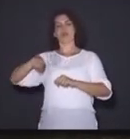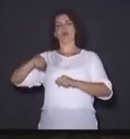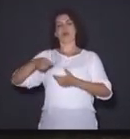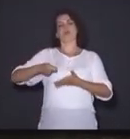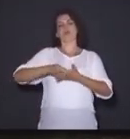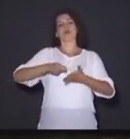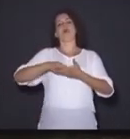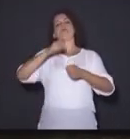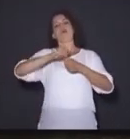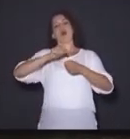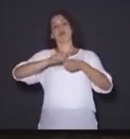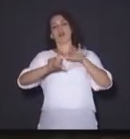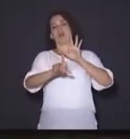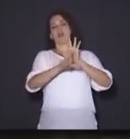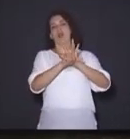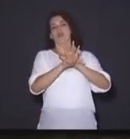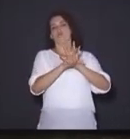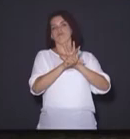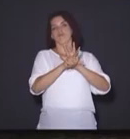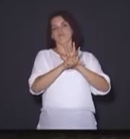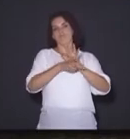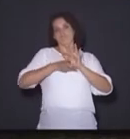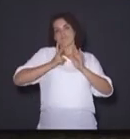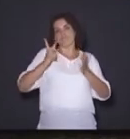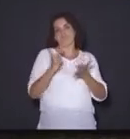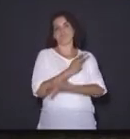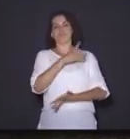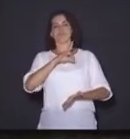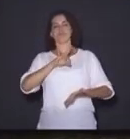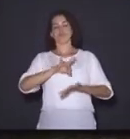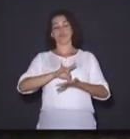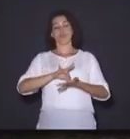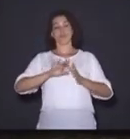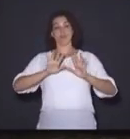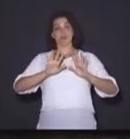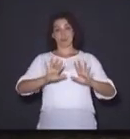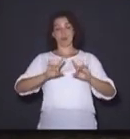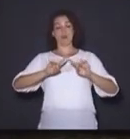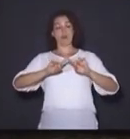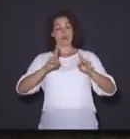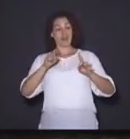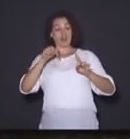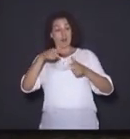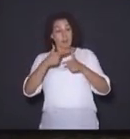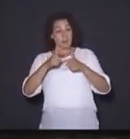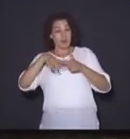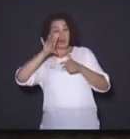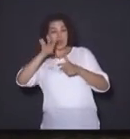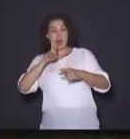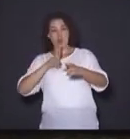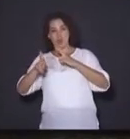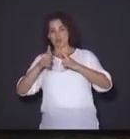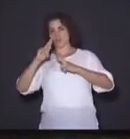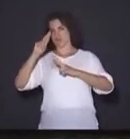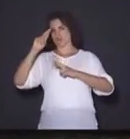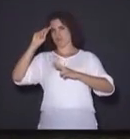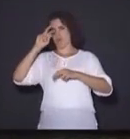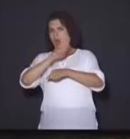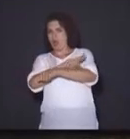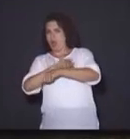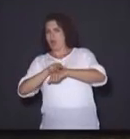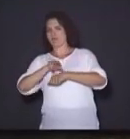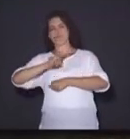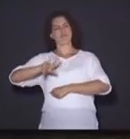aconteça o que nós enfrentamos e aí é uma questão que não diz respeito só as relações sociais mas respeito a uma cultura